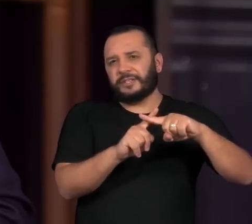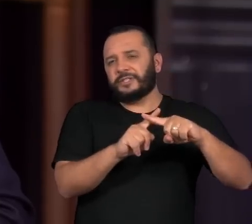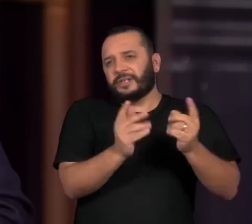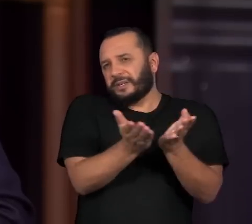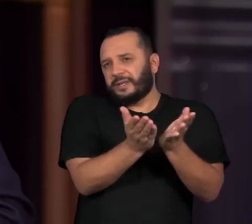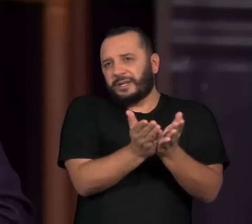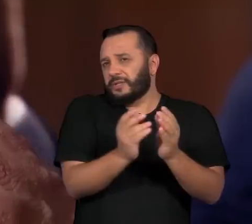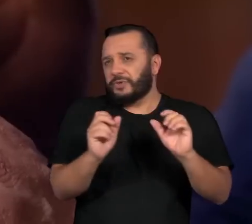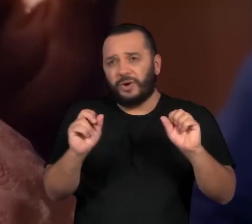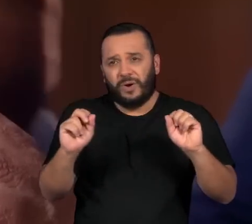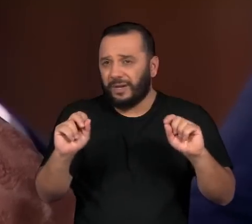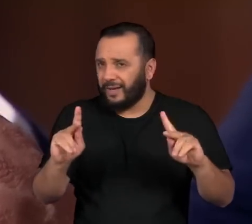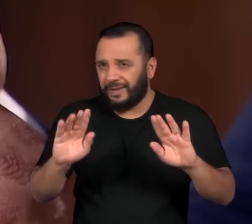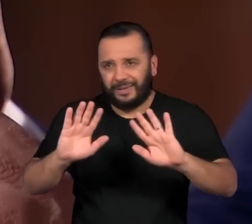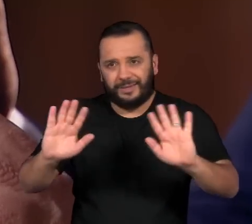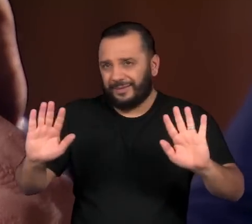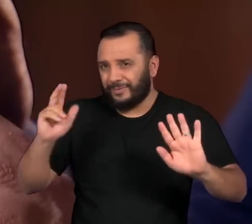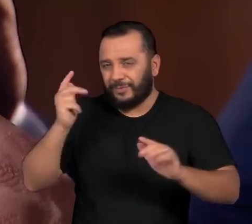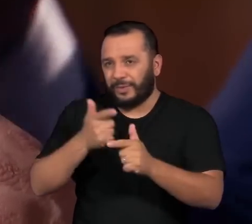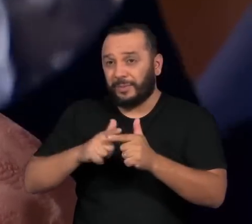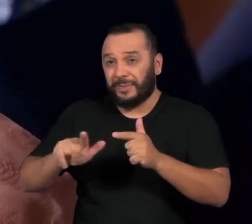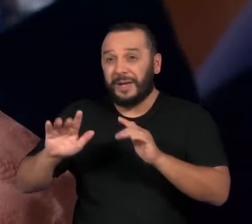guerra santa, nós estamos numa guerra de